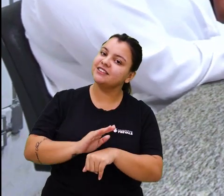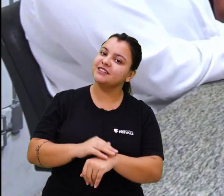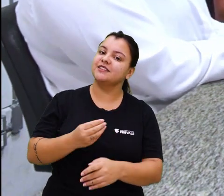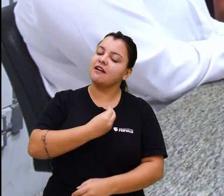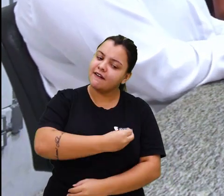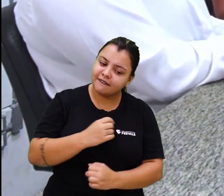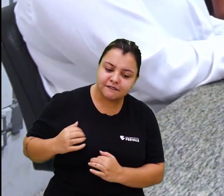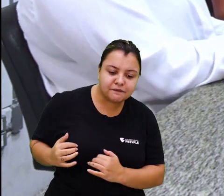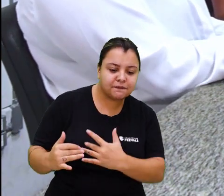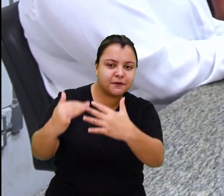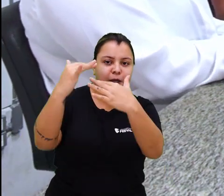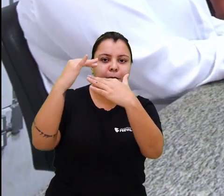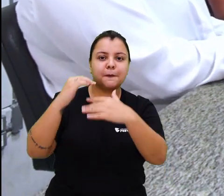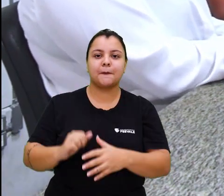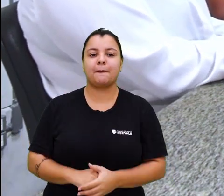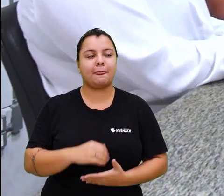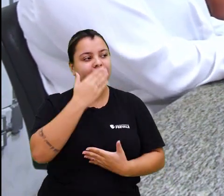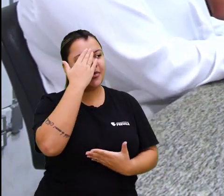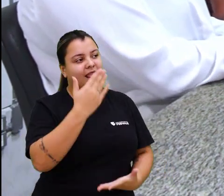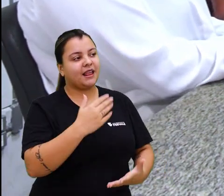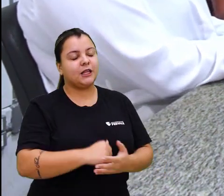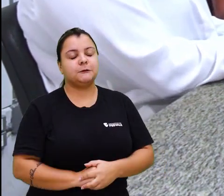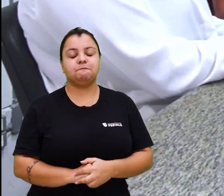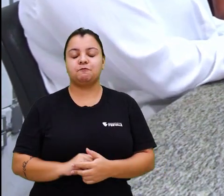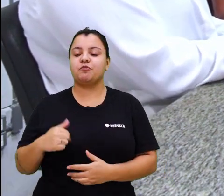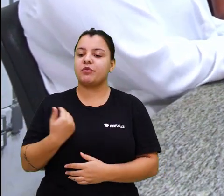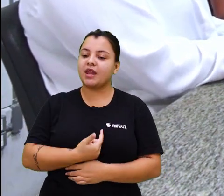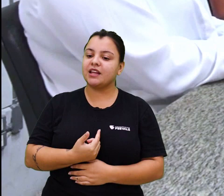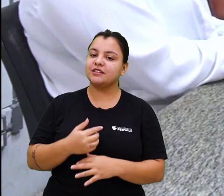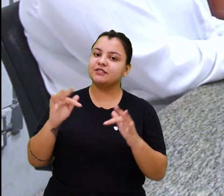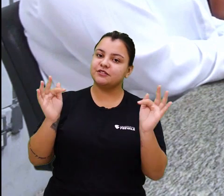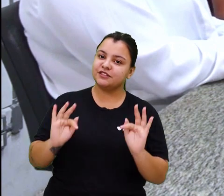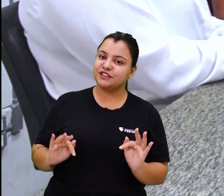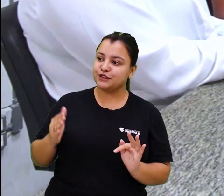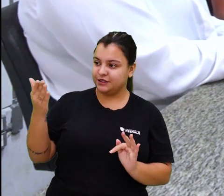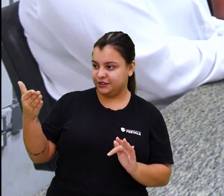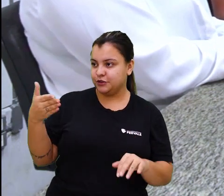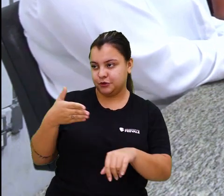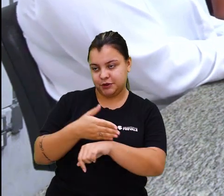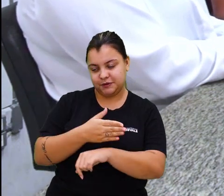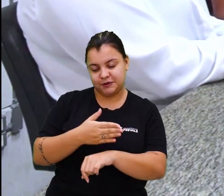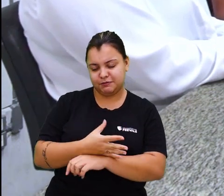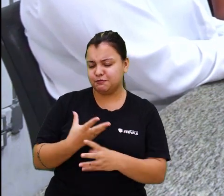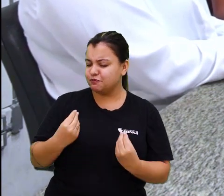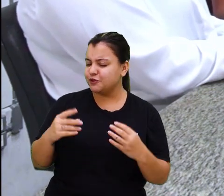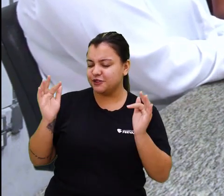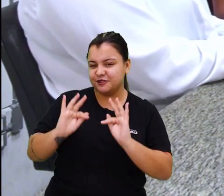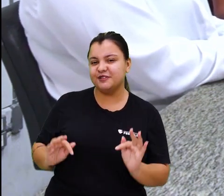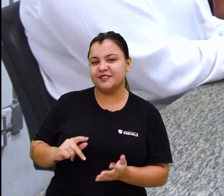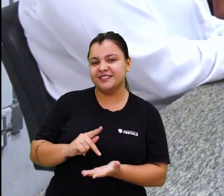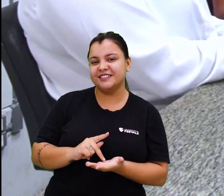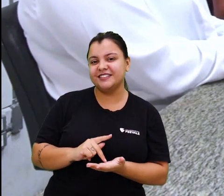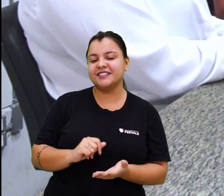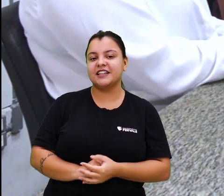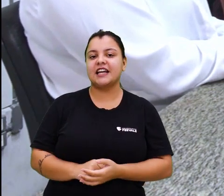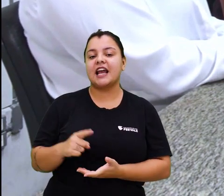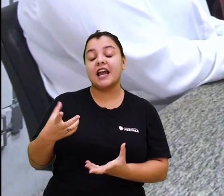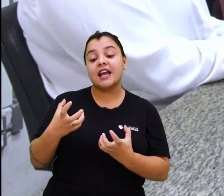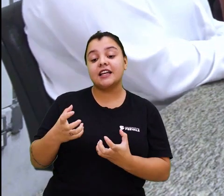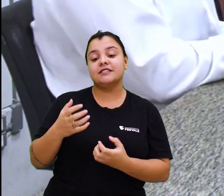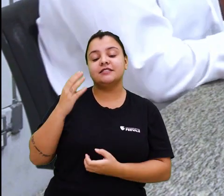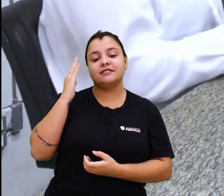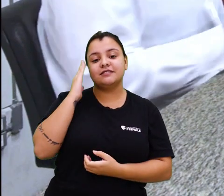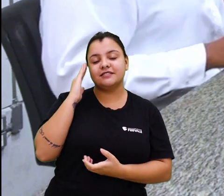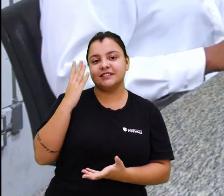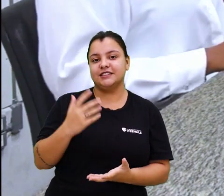né verdade é isso aí a gente fica muito feliz aí de com a gente muito feliz mesmo assim e eu quero que tu saiba